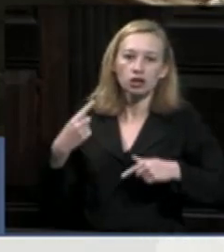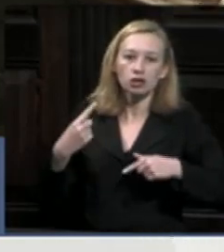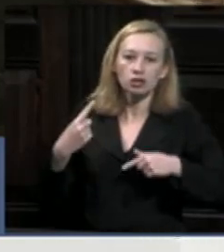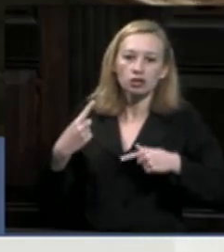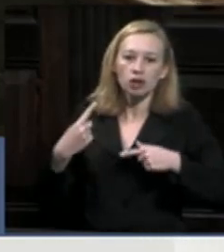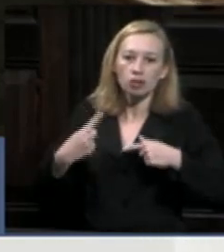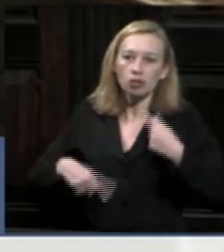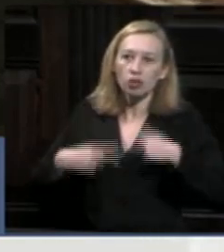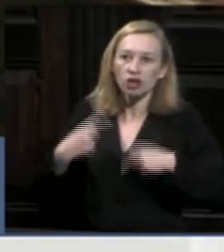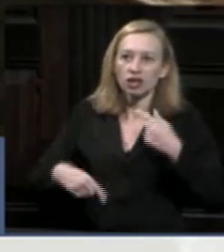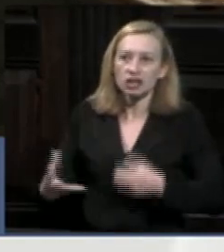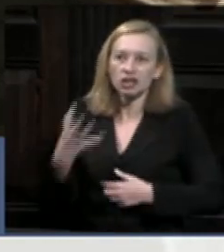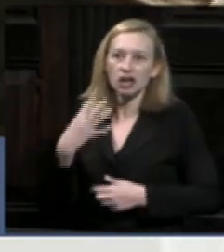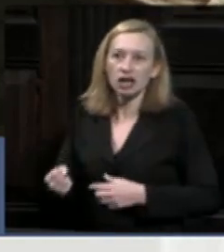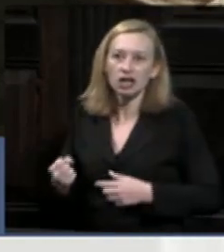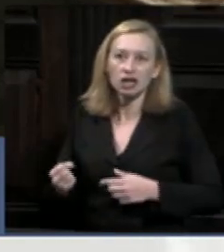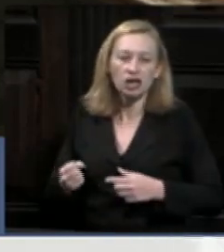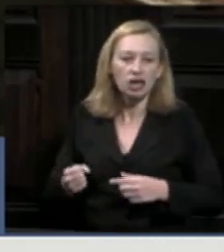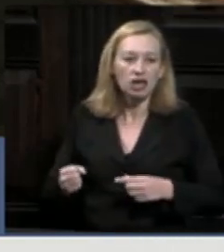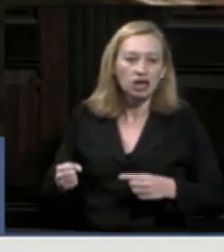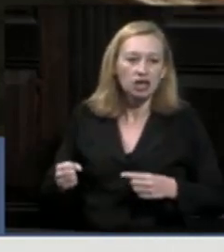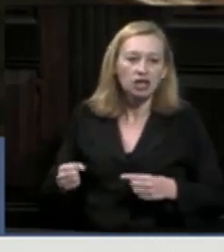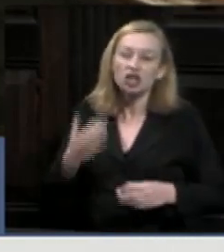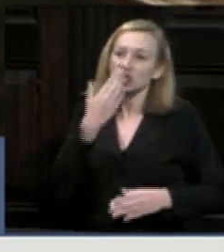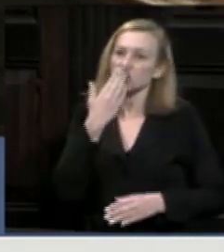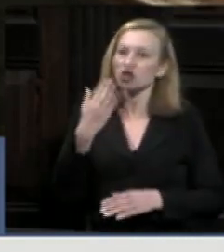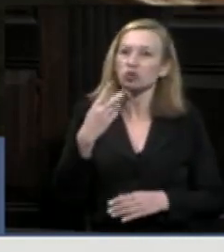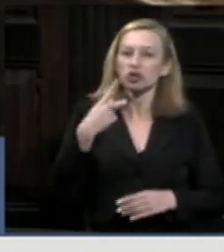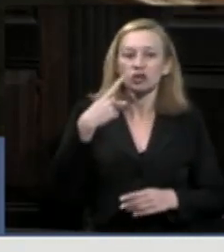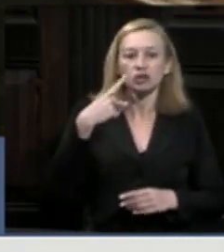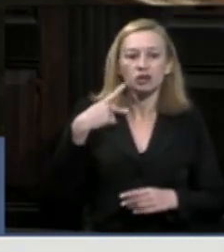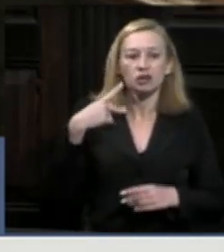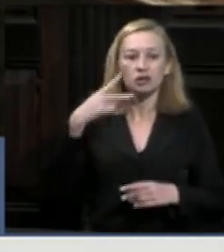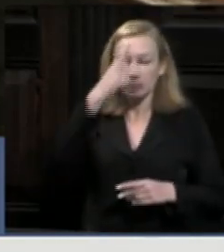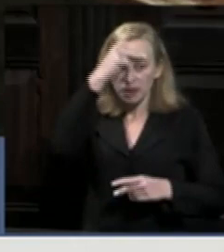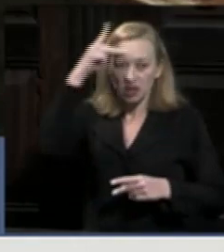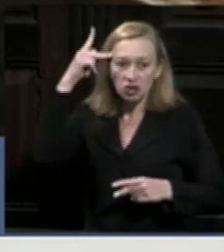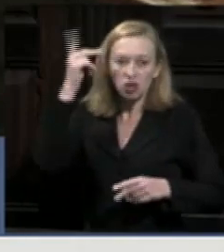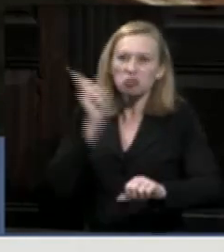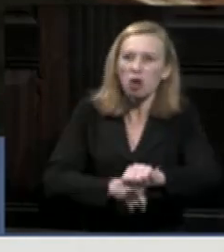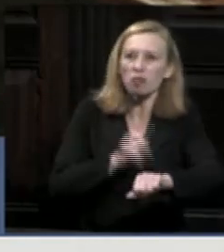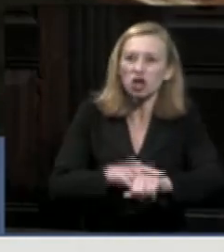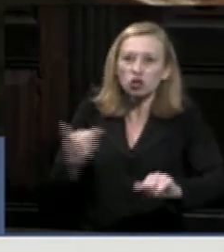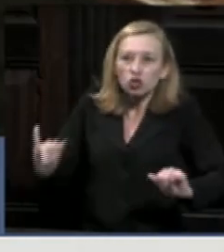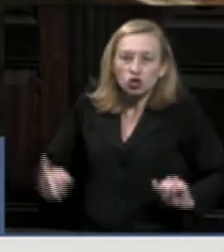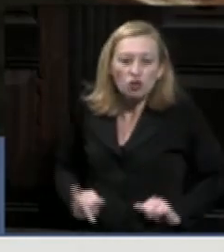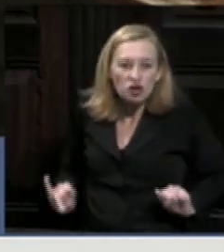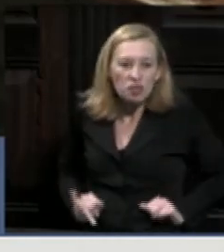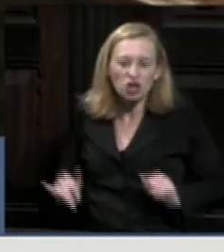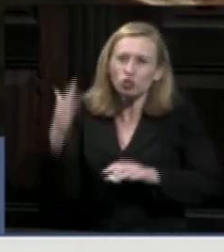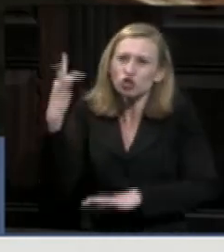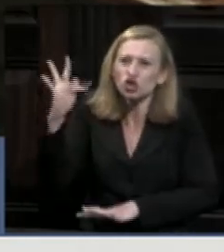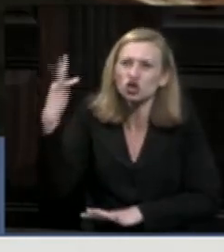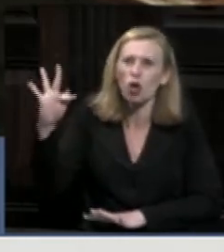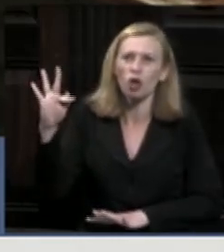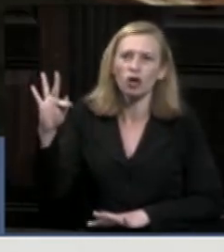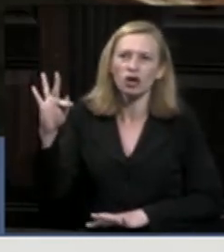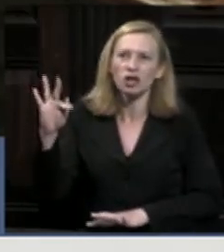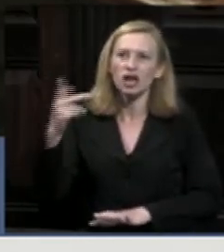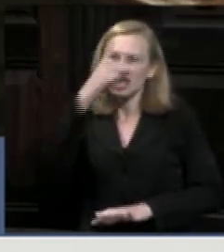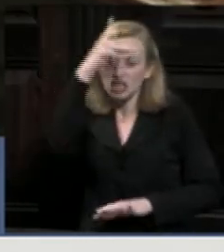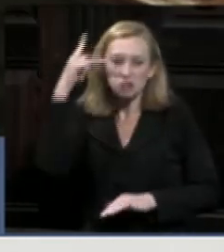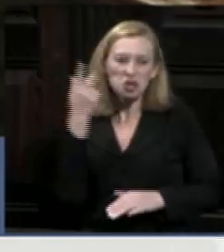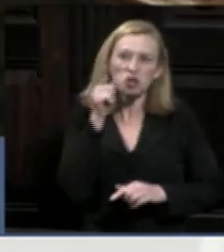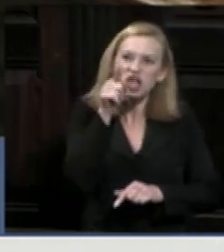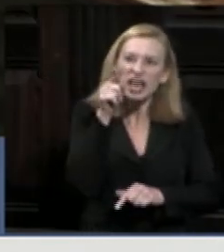mas é esse tipo de gente aqui não respeita nem o momento nenhum momento de dor esse tipo de gente que a gente